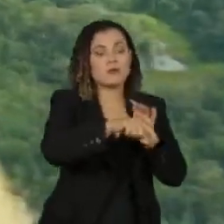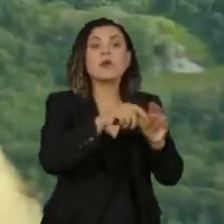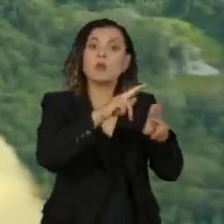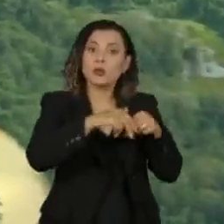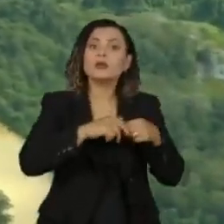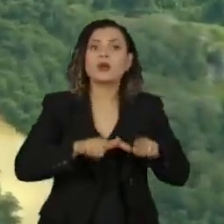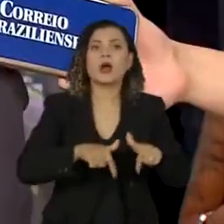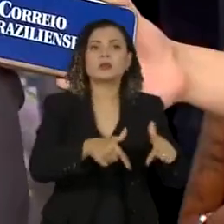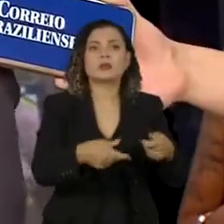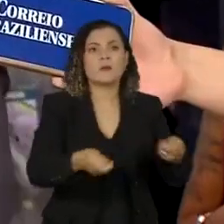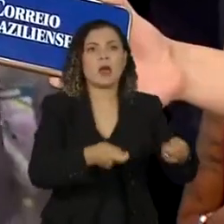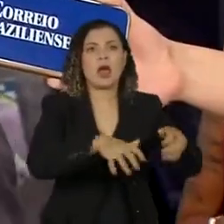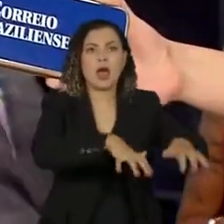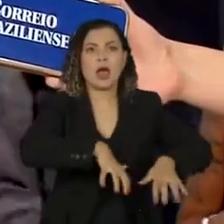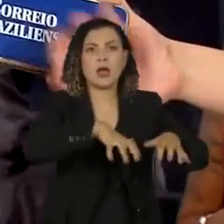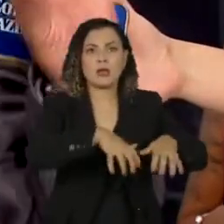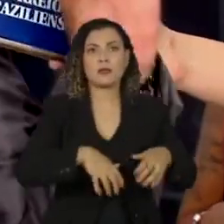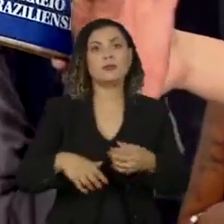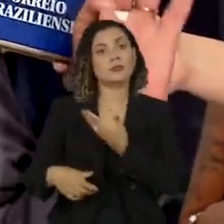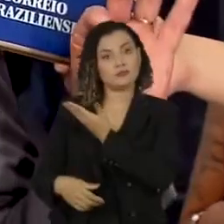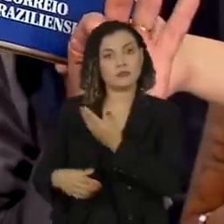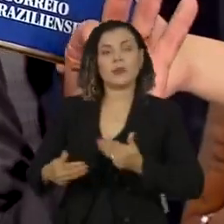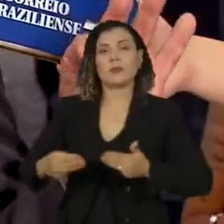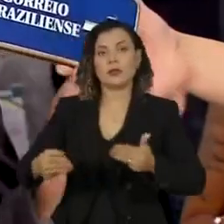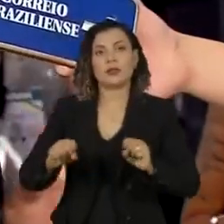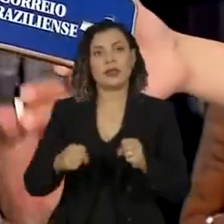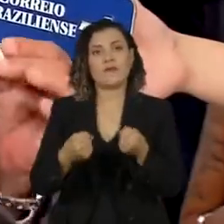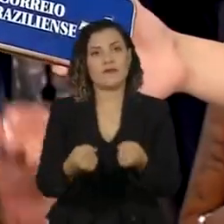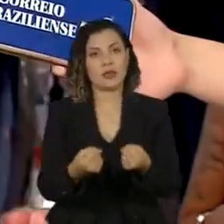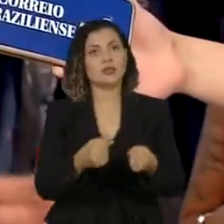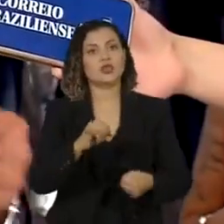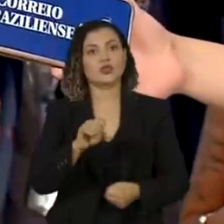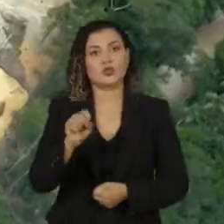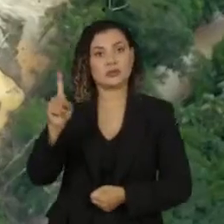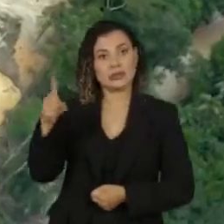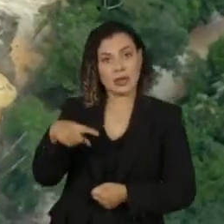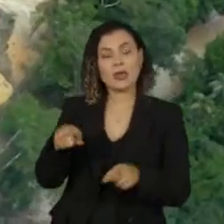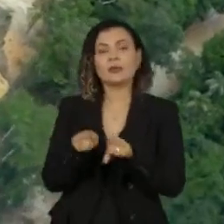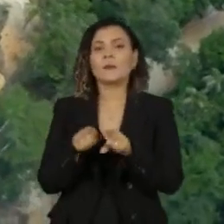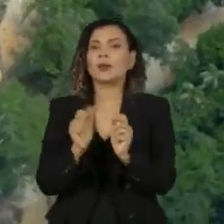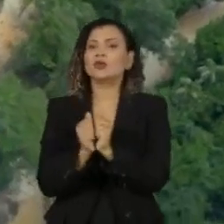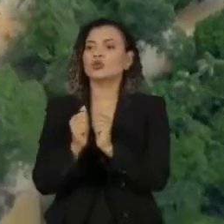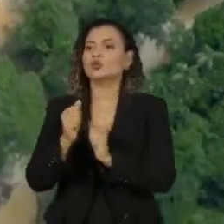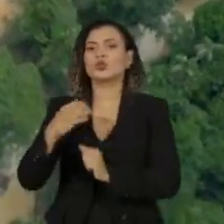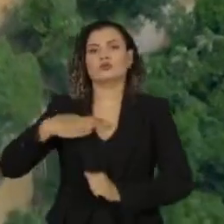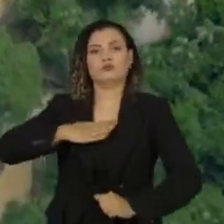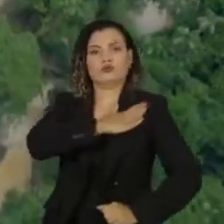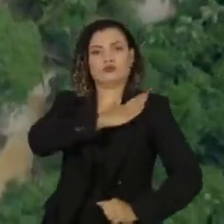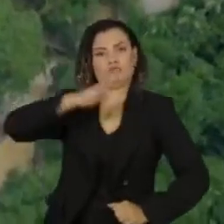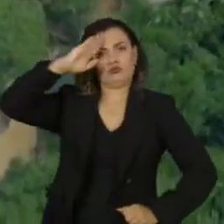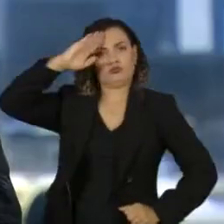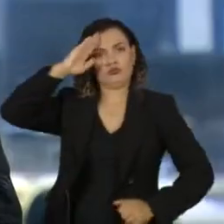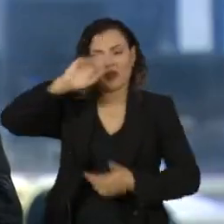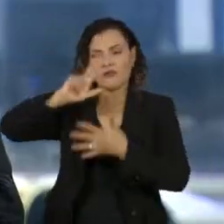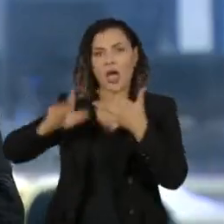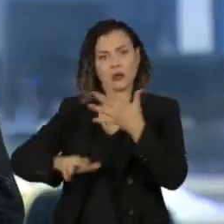ação contra o garimpo, acompanhada pelo ministro da Defesa, José Múcio, e todos os comandantes das Forças